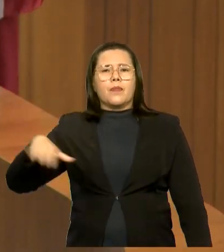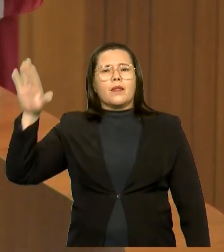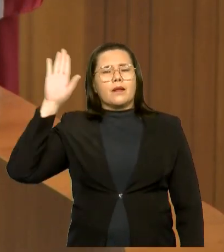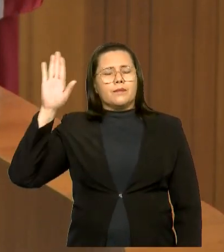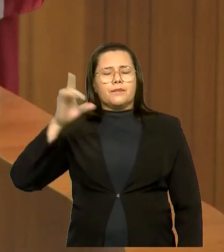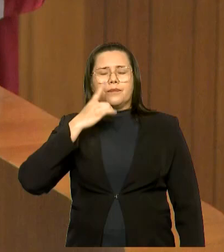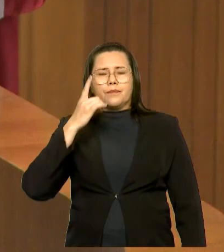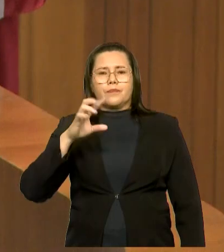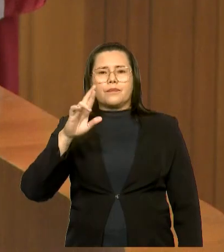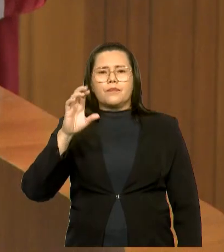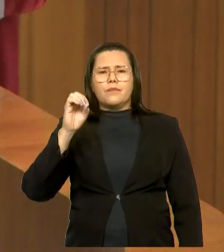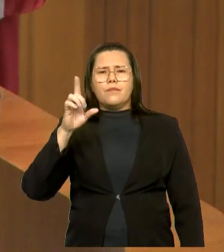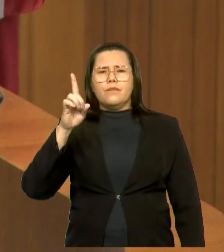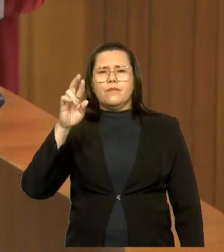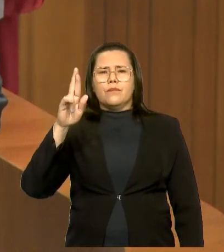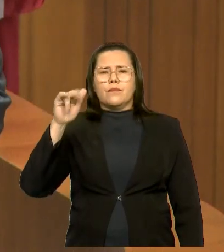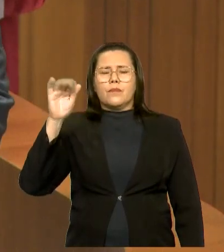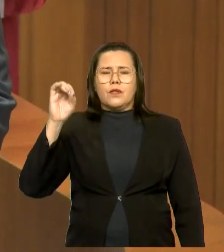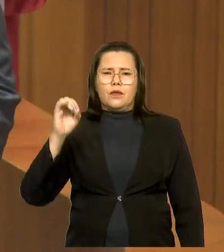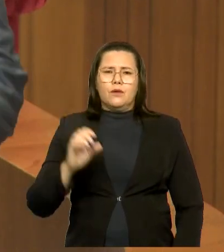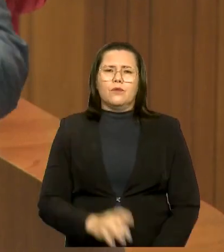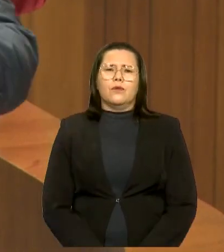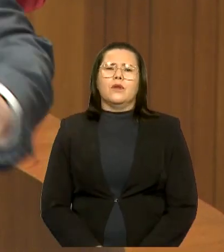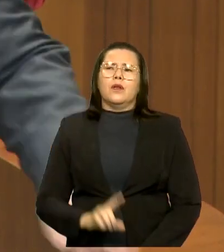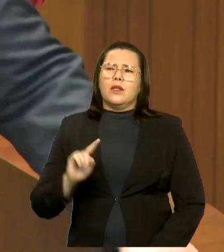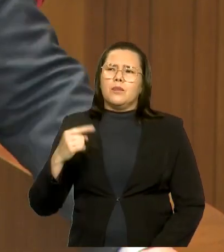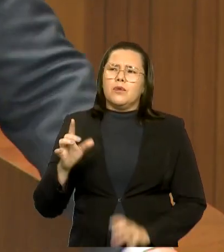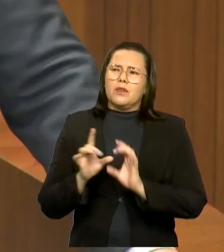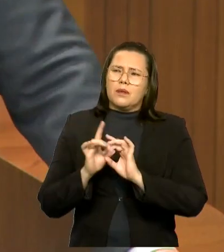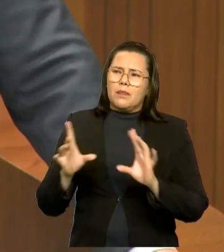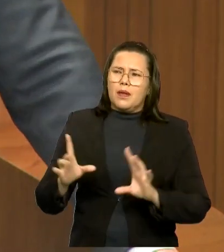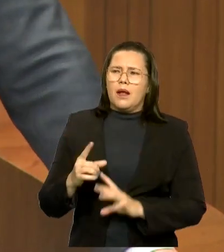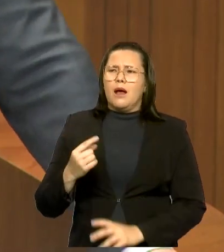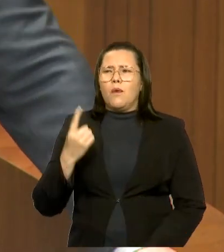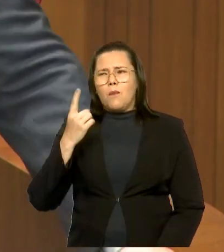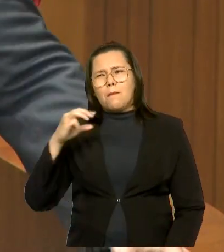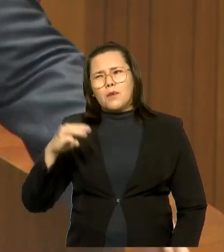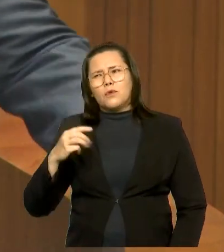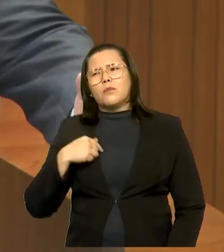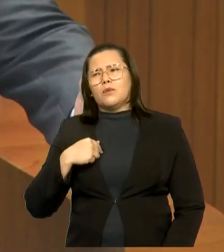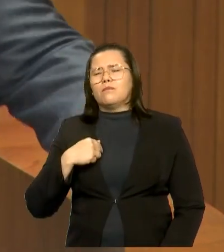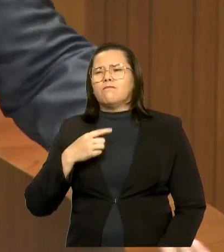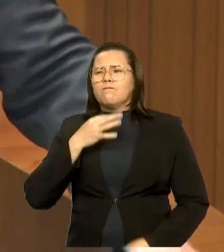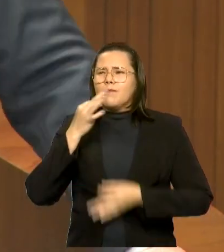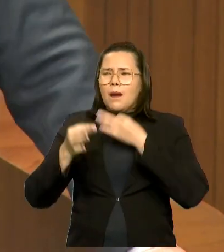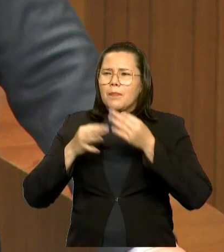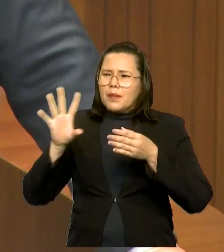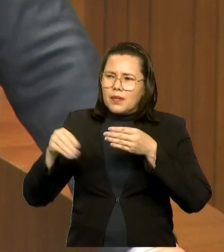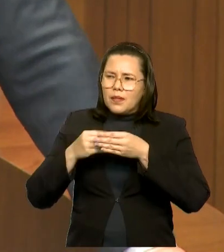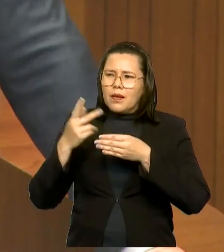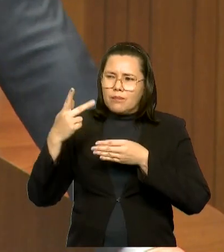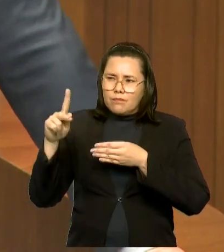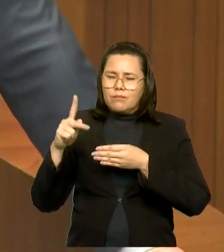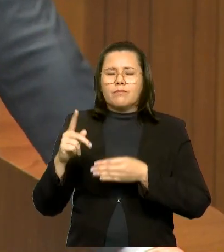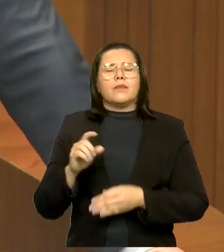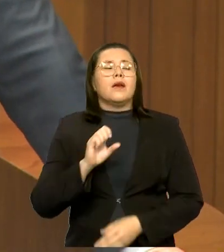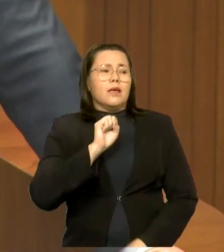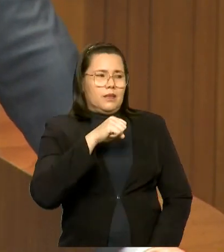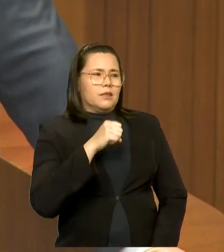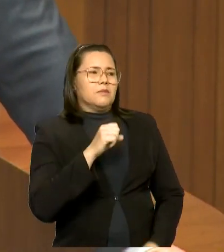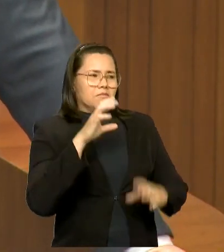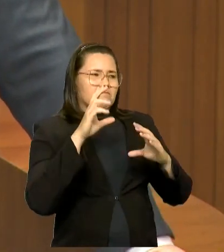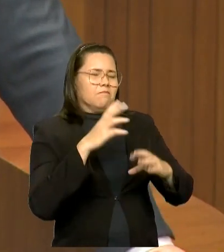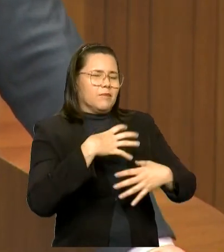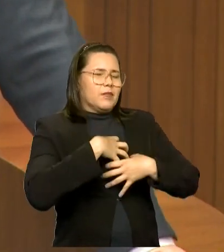conceder um minuto de parte, eu gostaria. Será uma honra, deputado Júlio, daqui a pouco eu concedo a parte a Vossa Excelência. Então, essa foi a minha missão no governo do